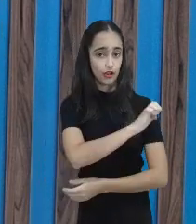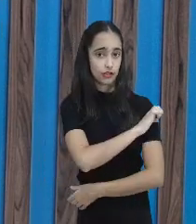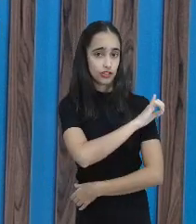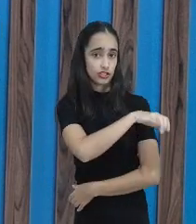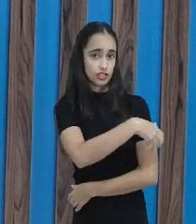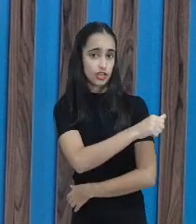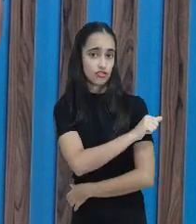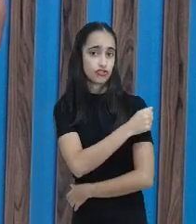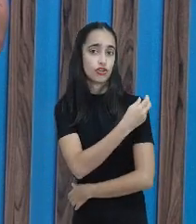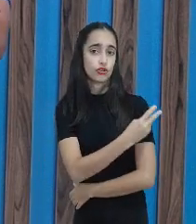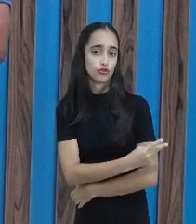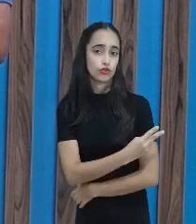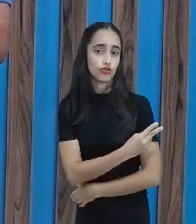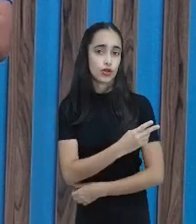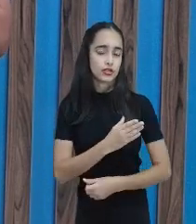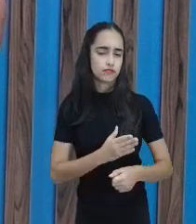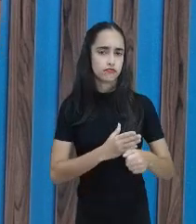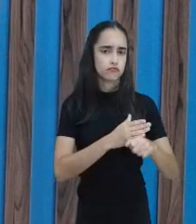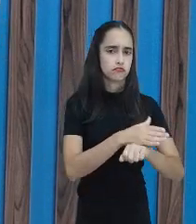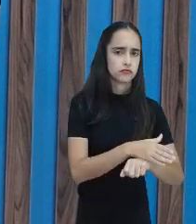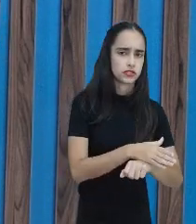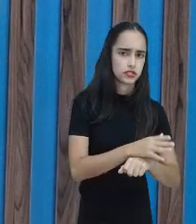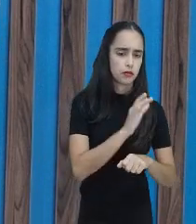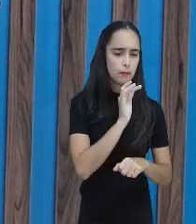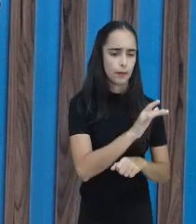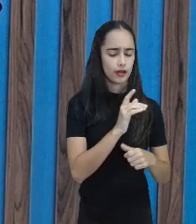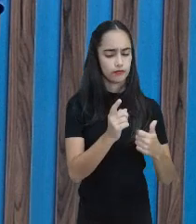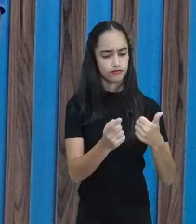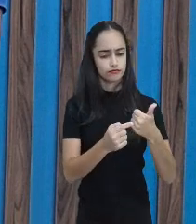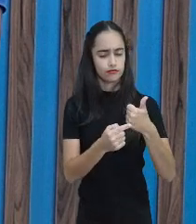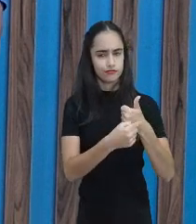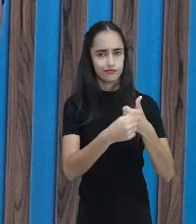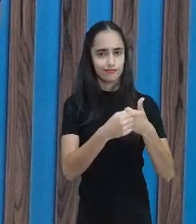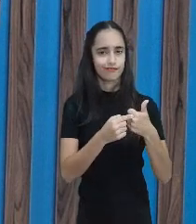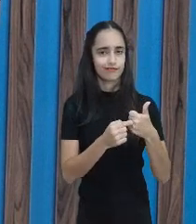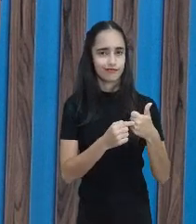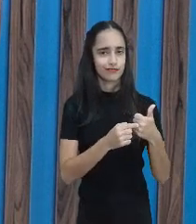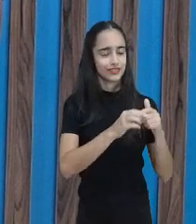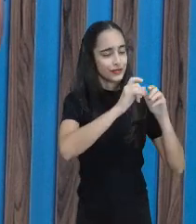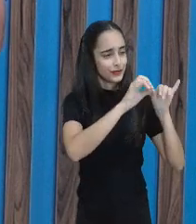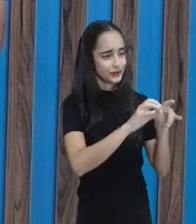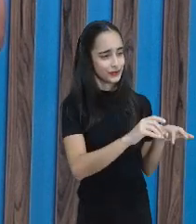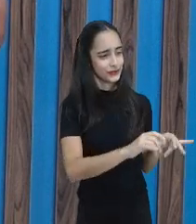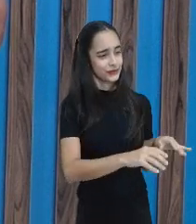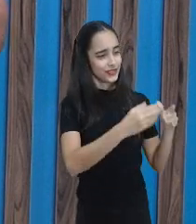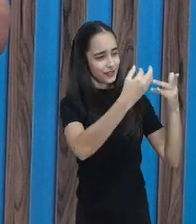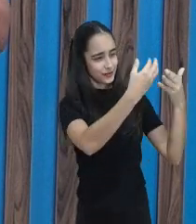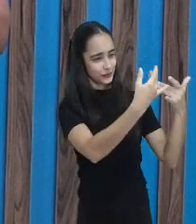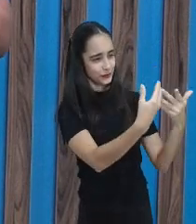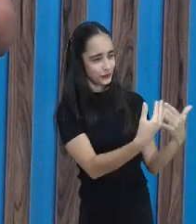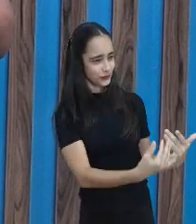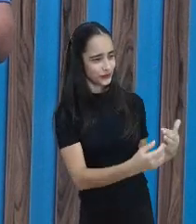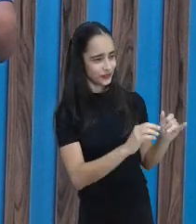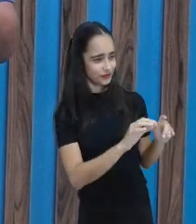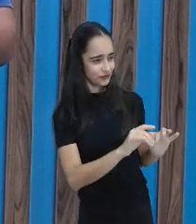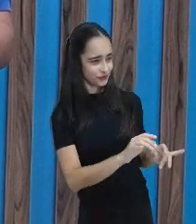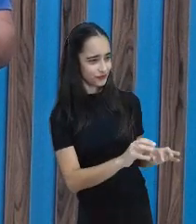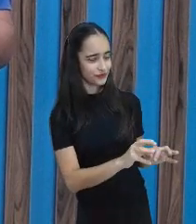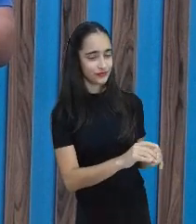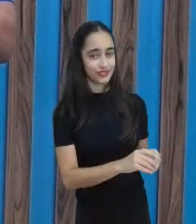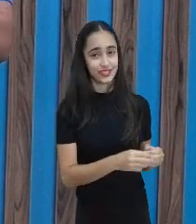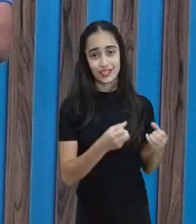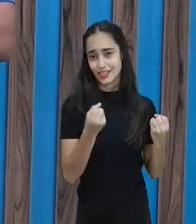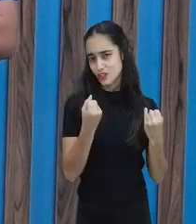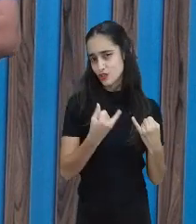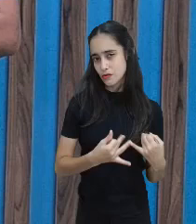módulo 2, acessa, comenta, diz como foi e aproveita também, diz o que está achando das aulas de